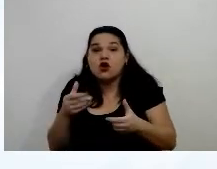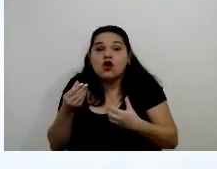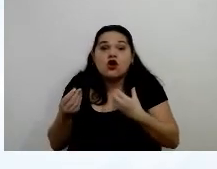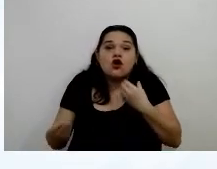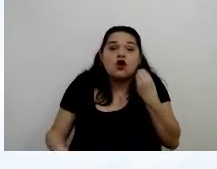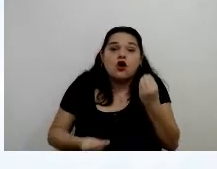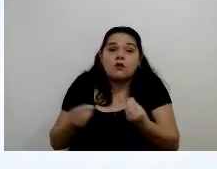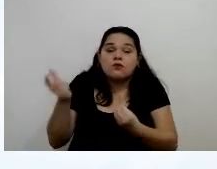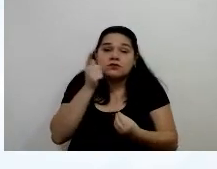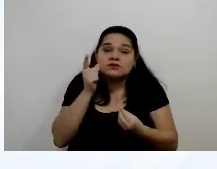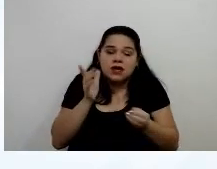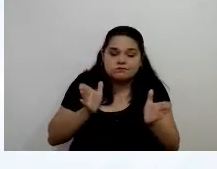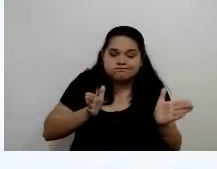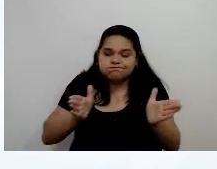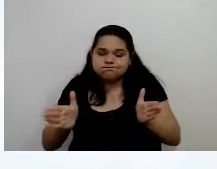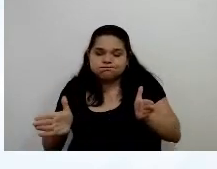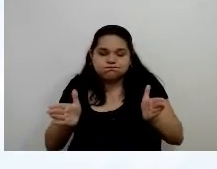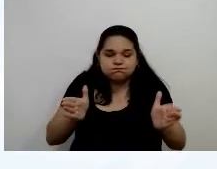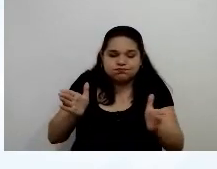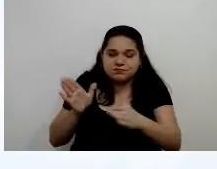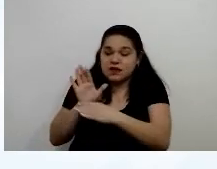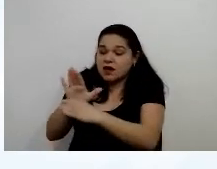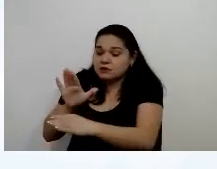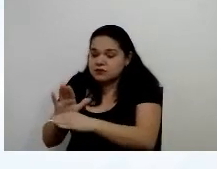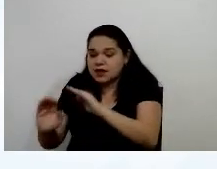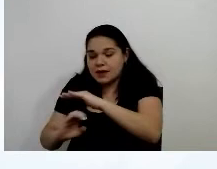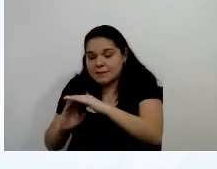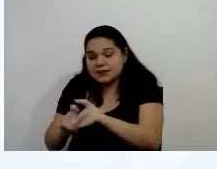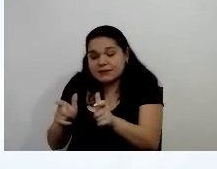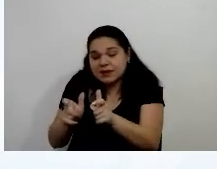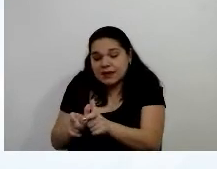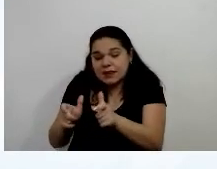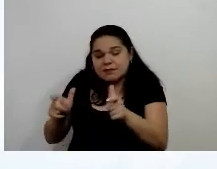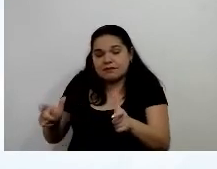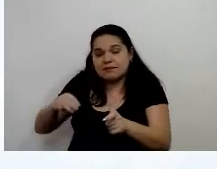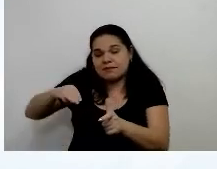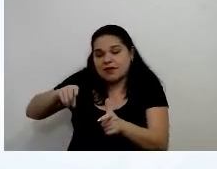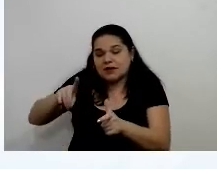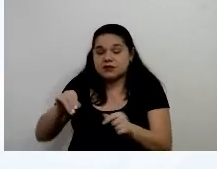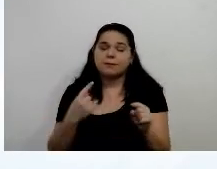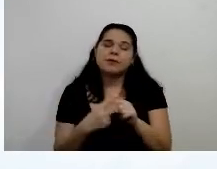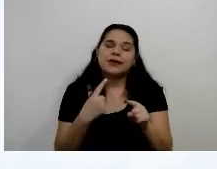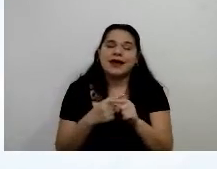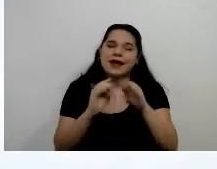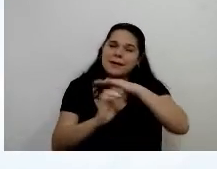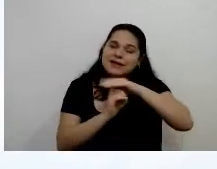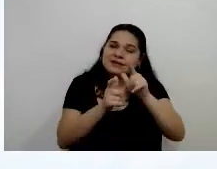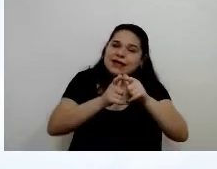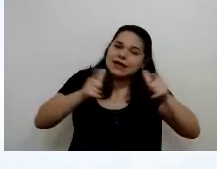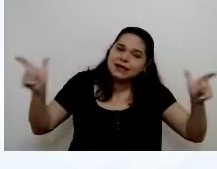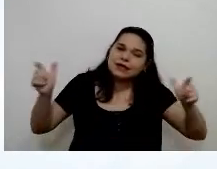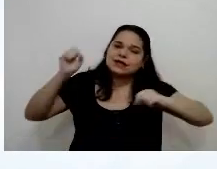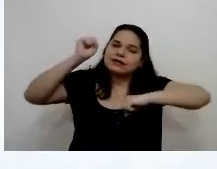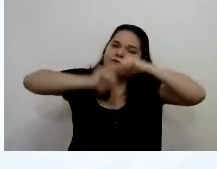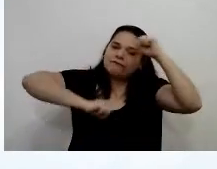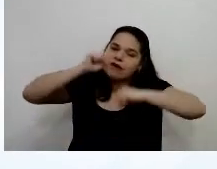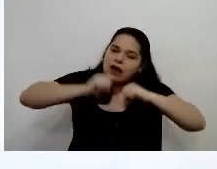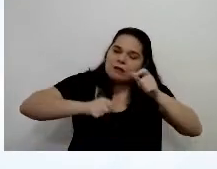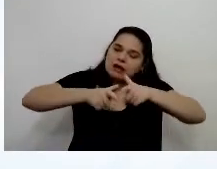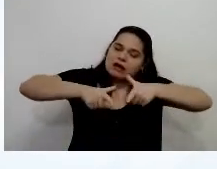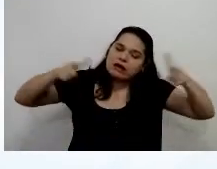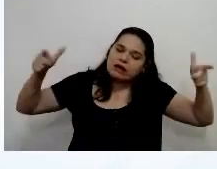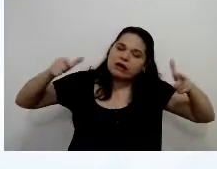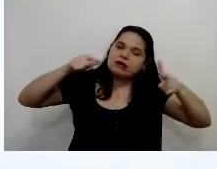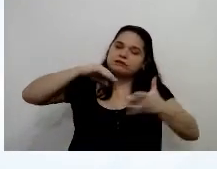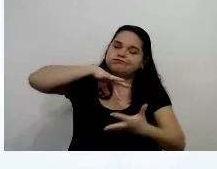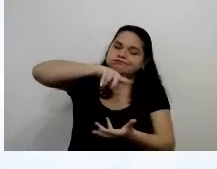poder ajudar as pequenas e médias empresas? As grandes empresas, essas multinacionais que aqui estão,